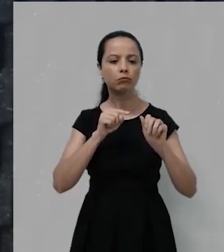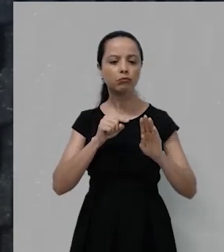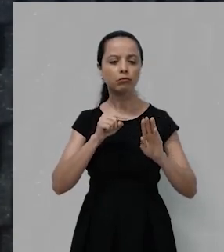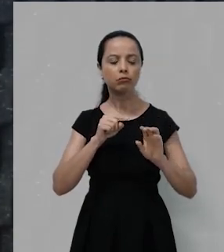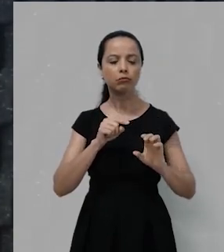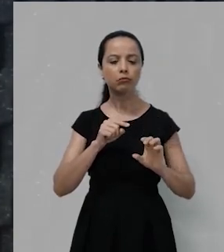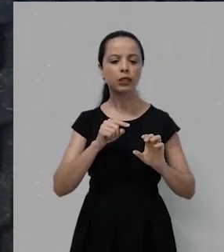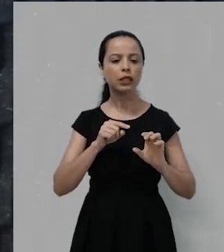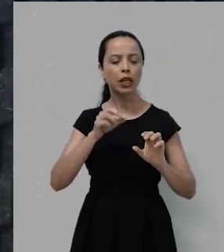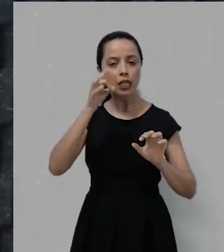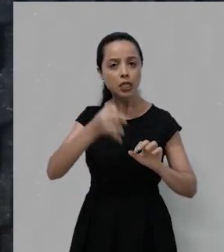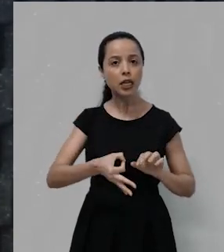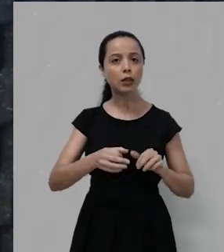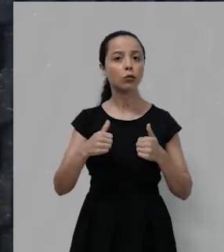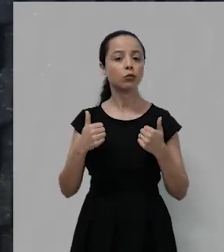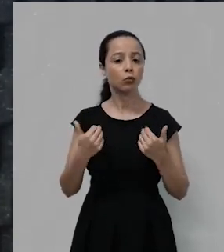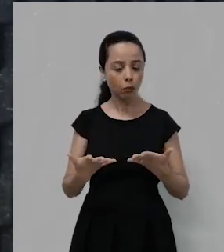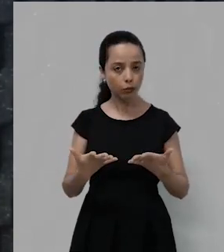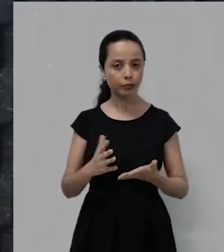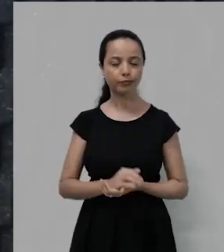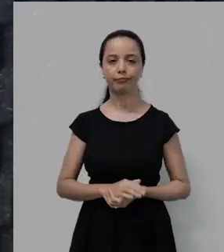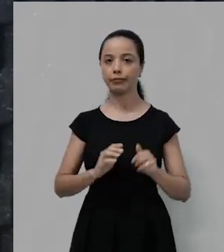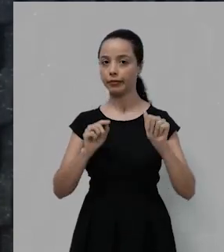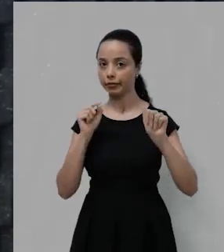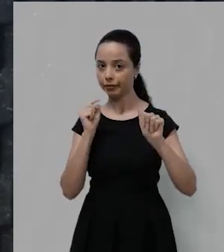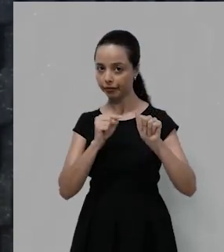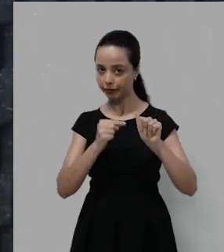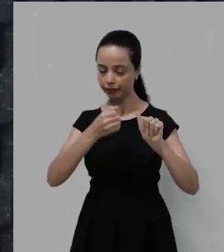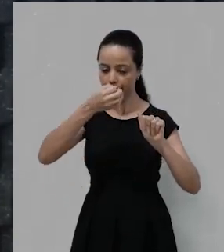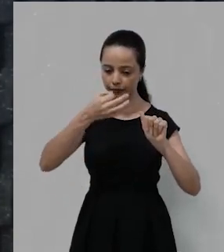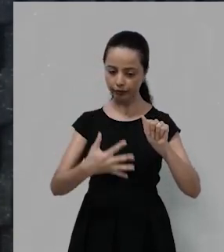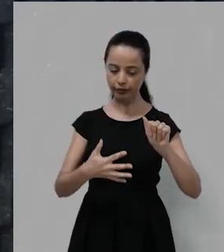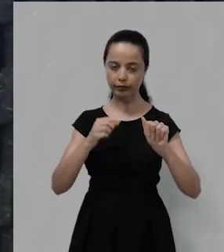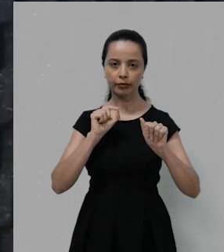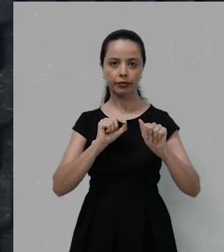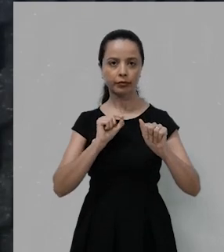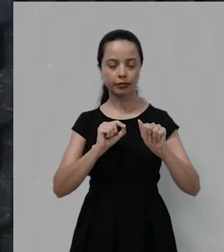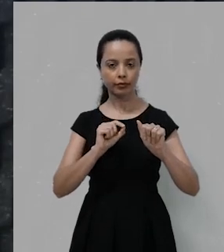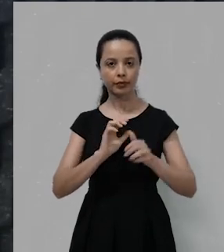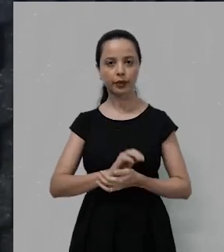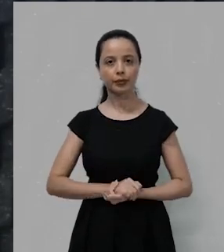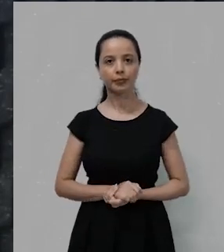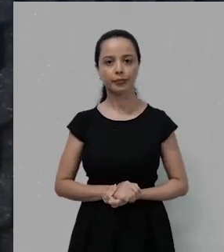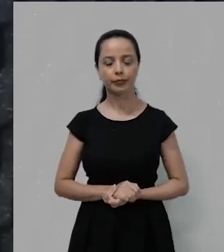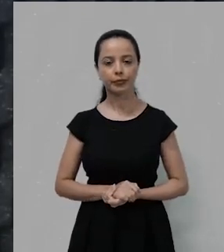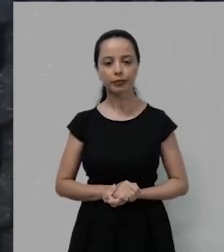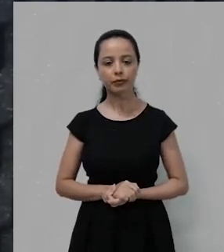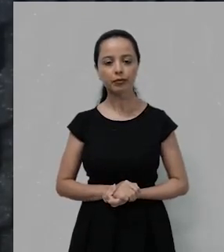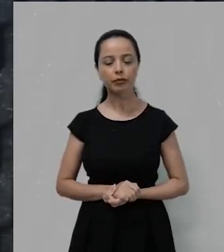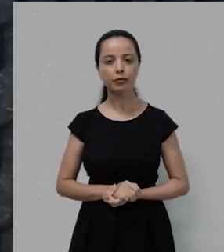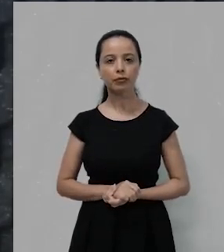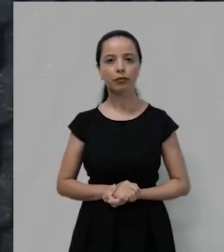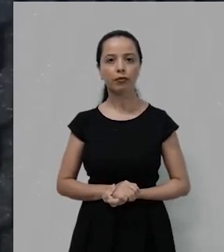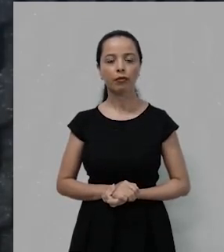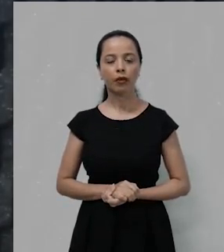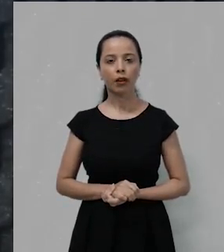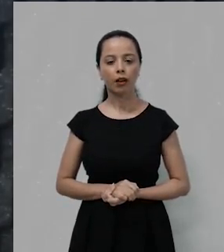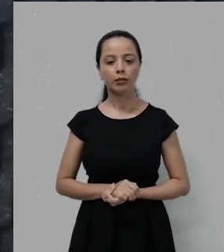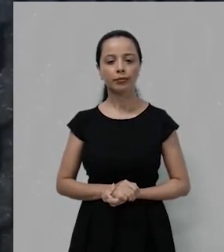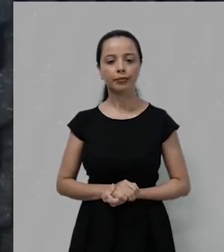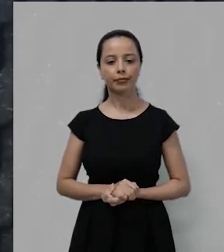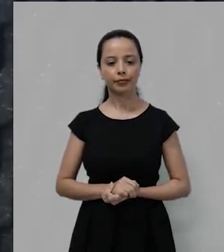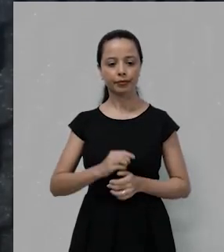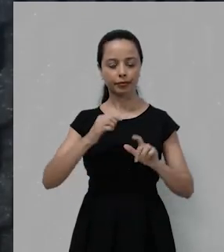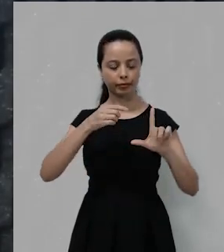estão corretas. A letra A está dizendo o seguinte: em condições ideais, a curva de